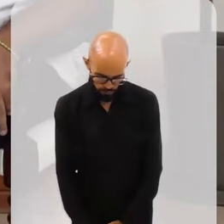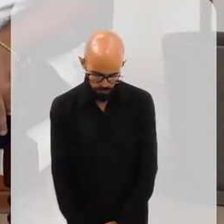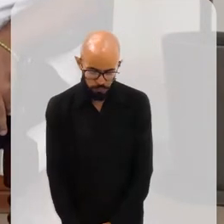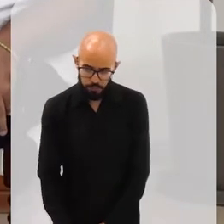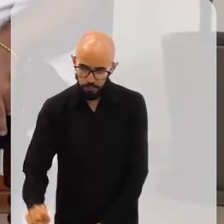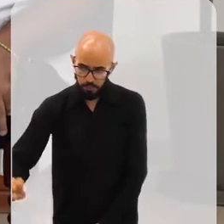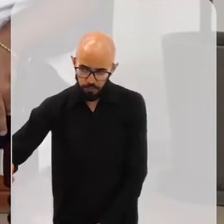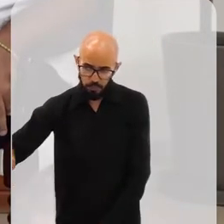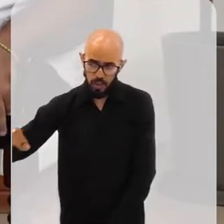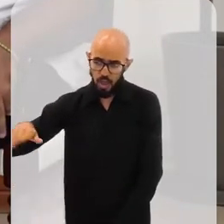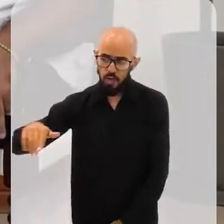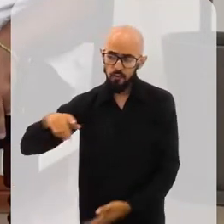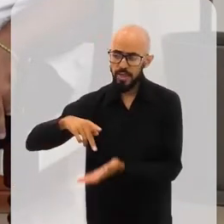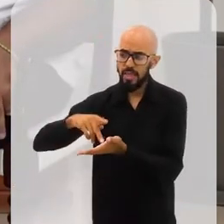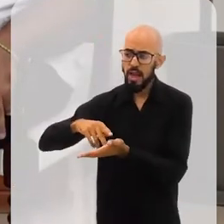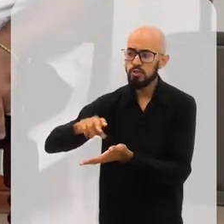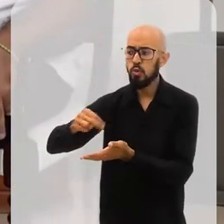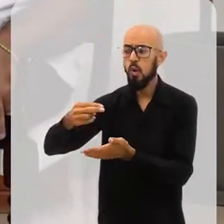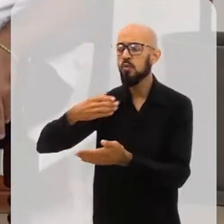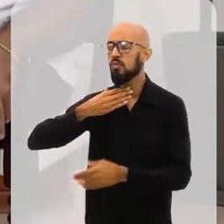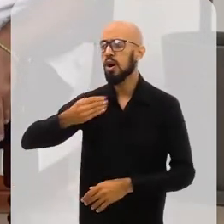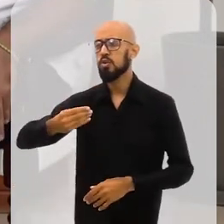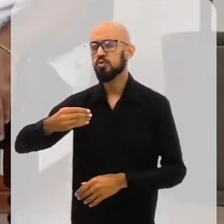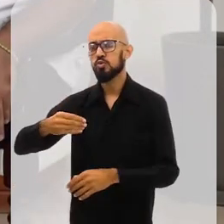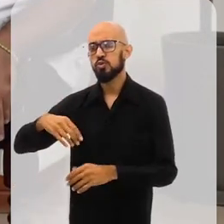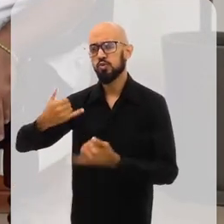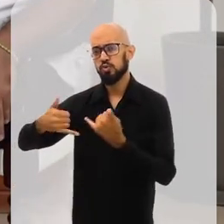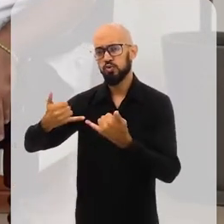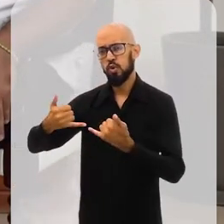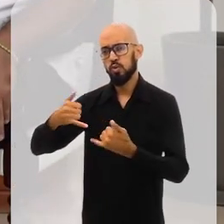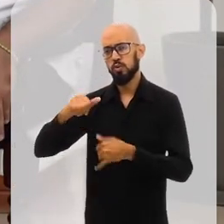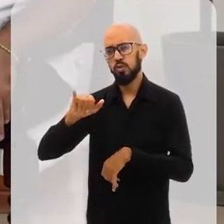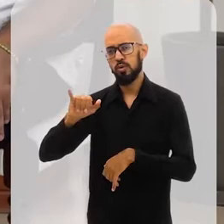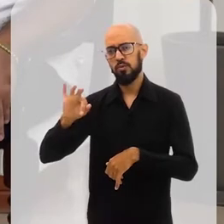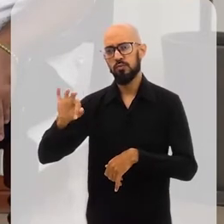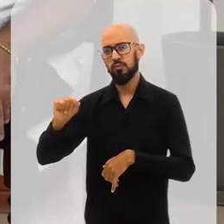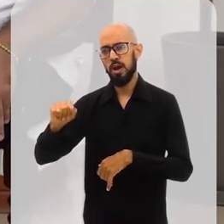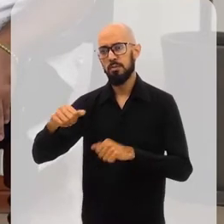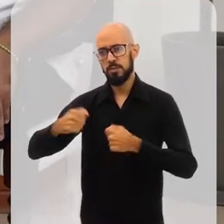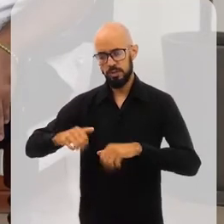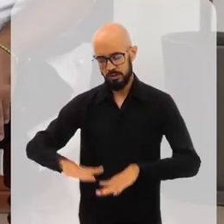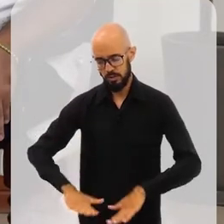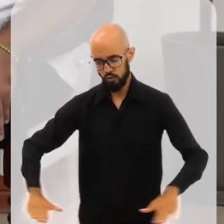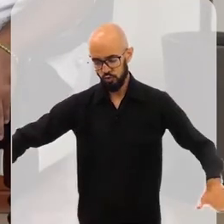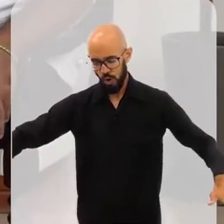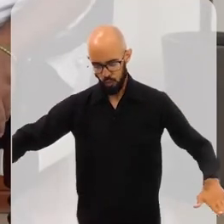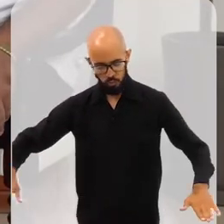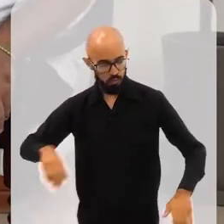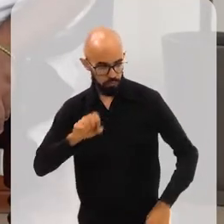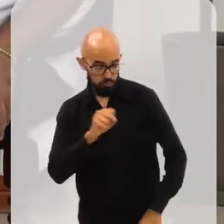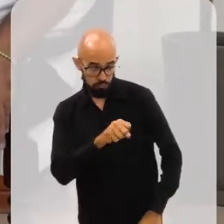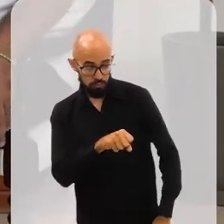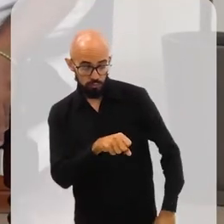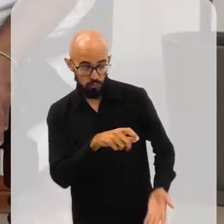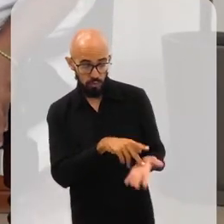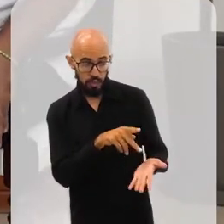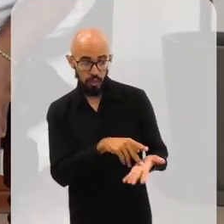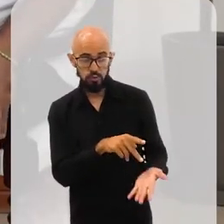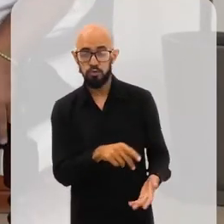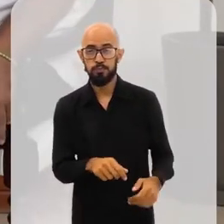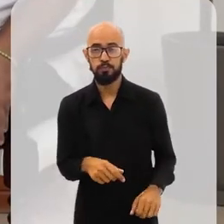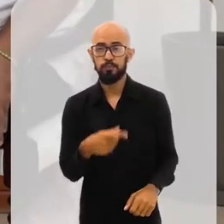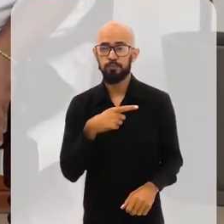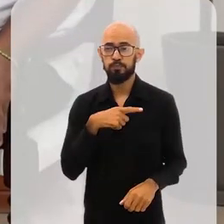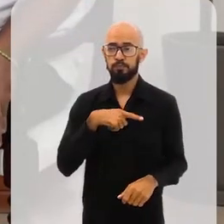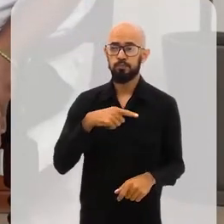orixás. É verdade ou é fake que o jogo do Ifá só pode ser feito no chão? É verdade. É